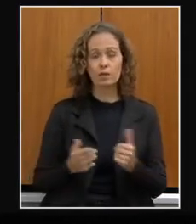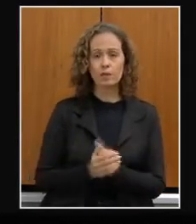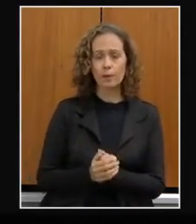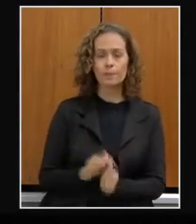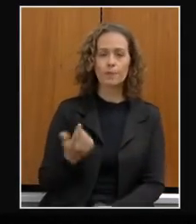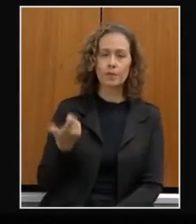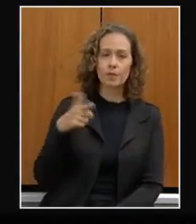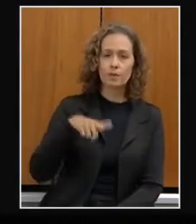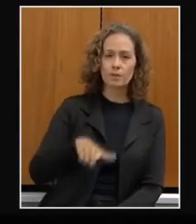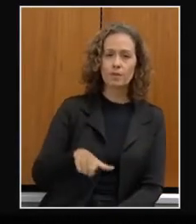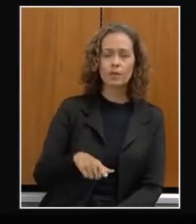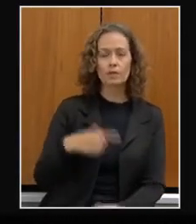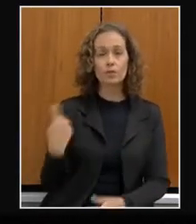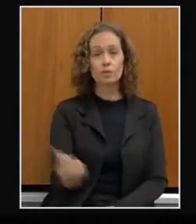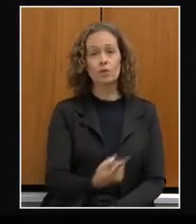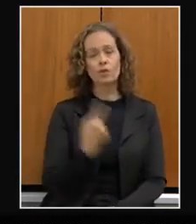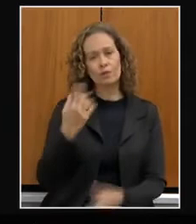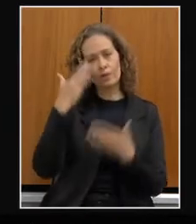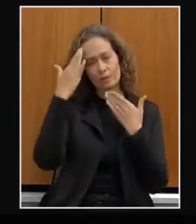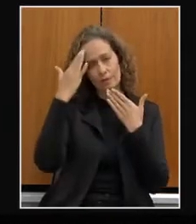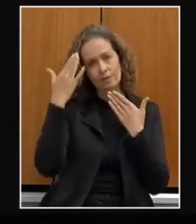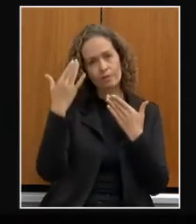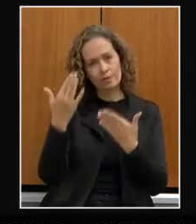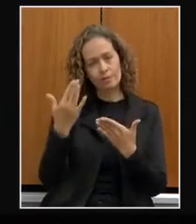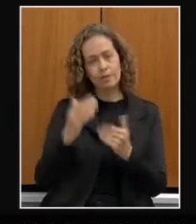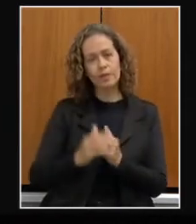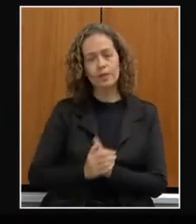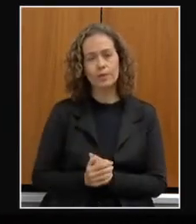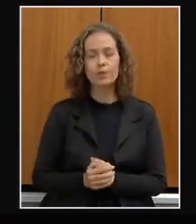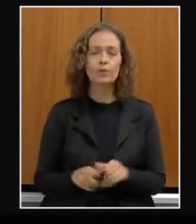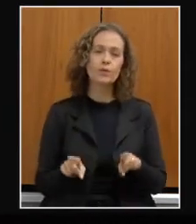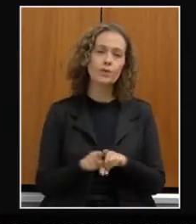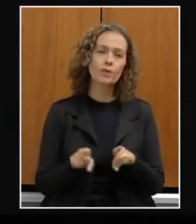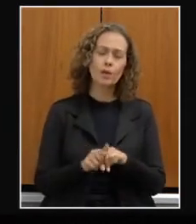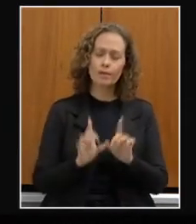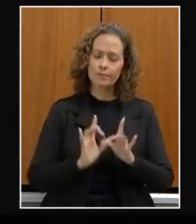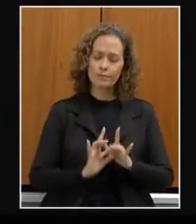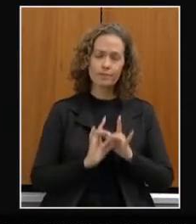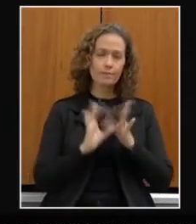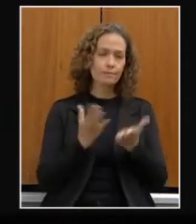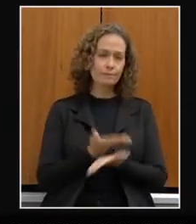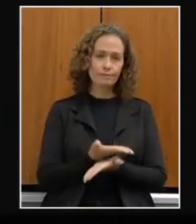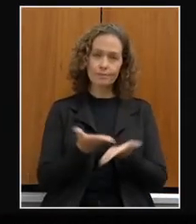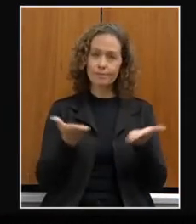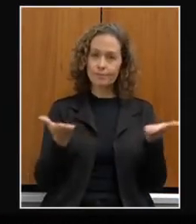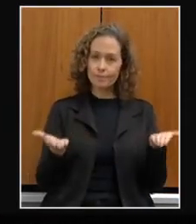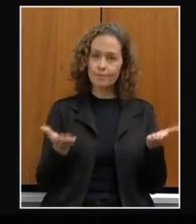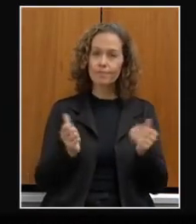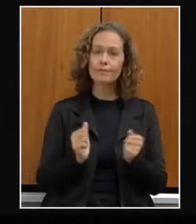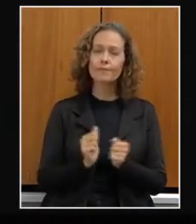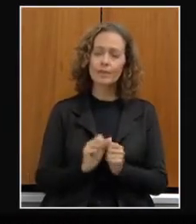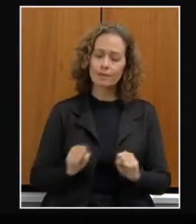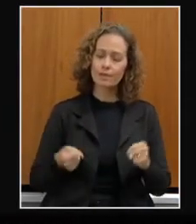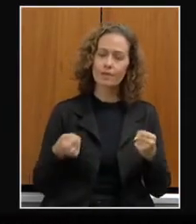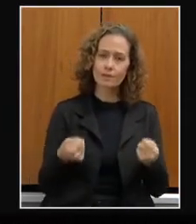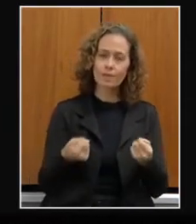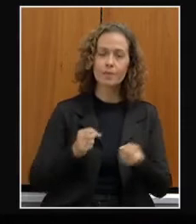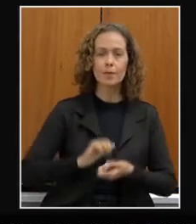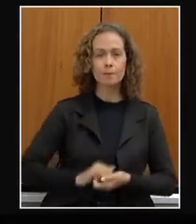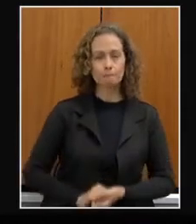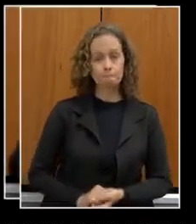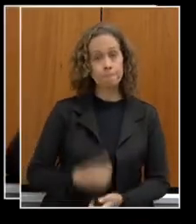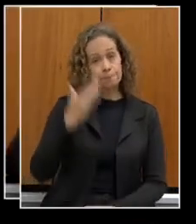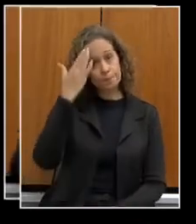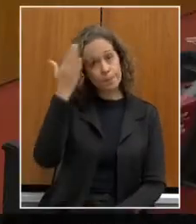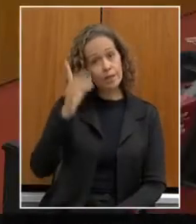vez o nosso agradecimento e colocamos na inteira disposição nesse enfrentamento obrigado